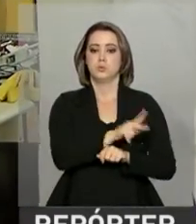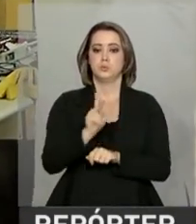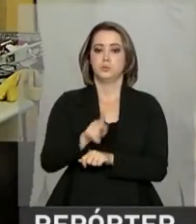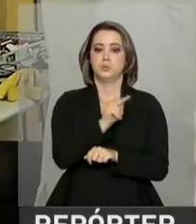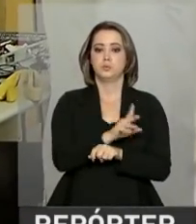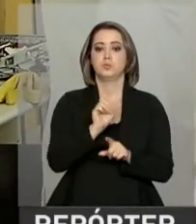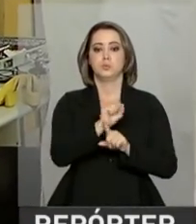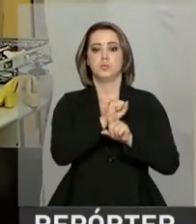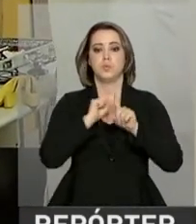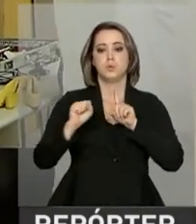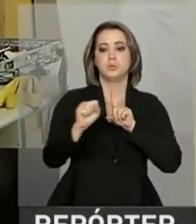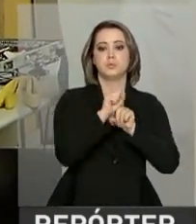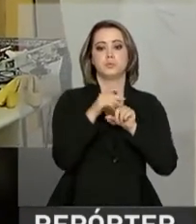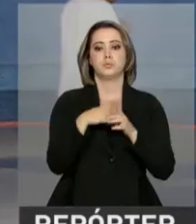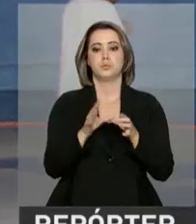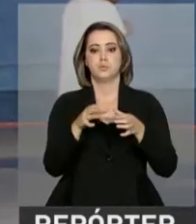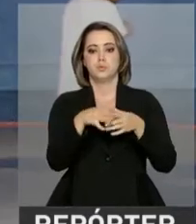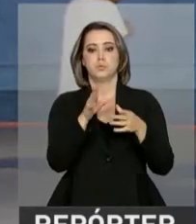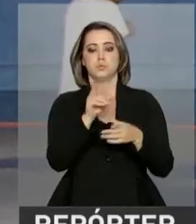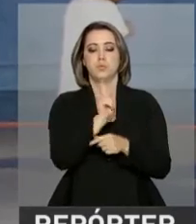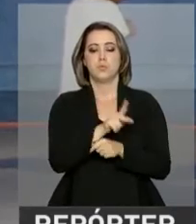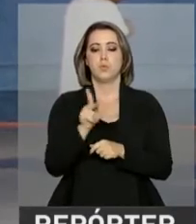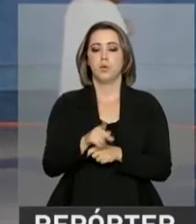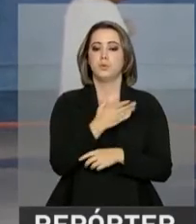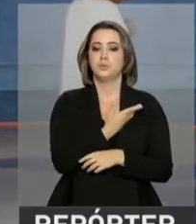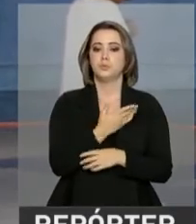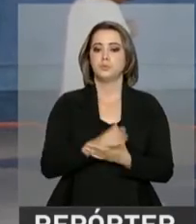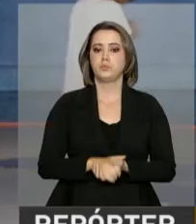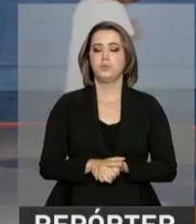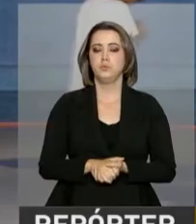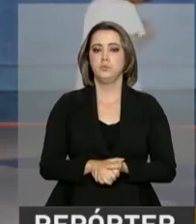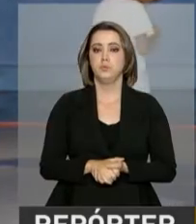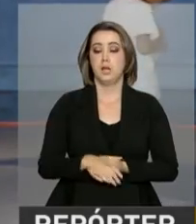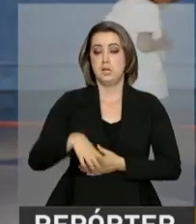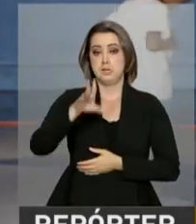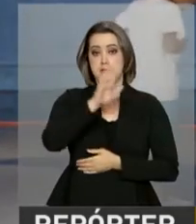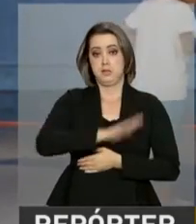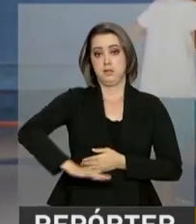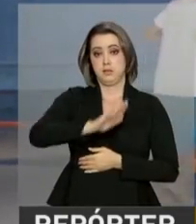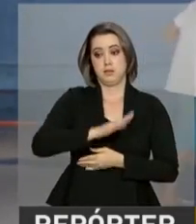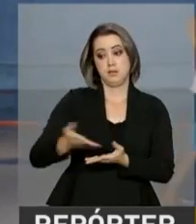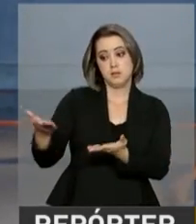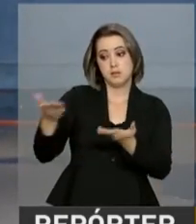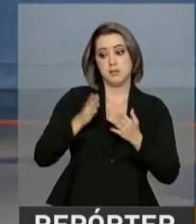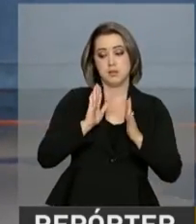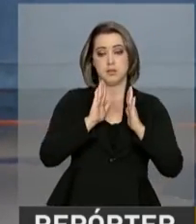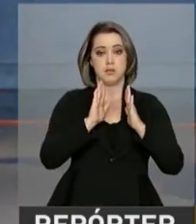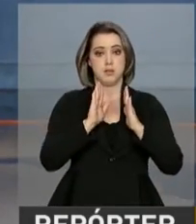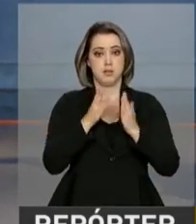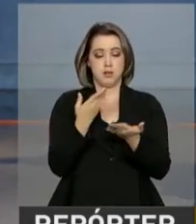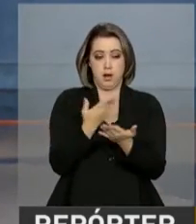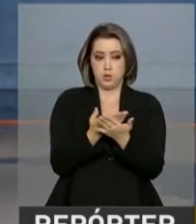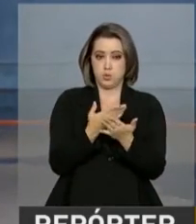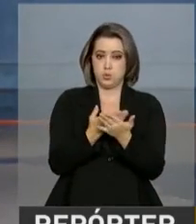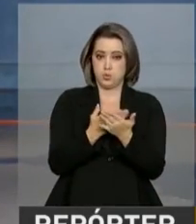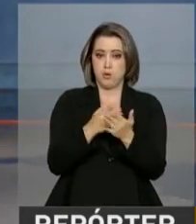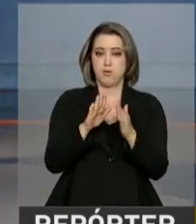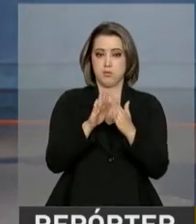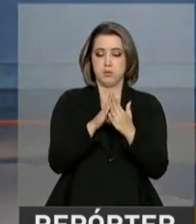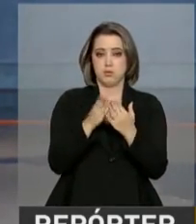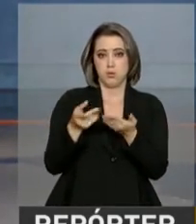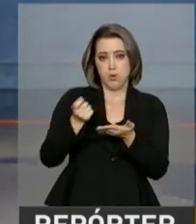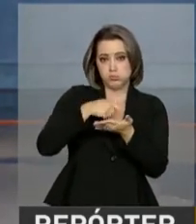sociais e educadores as crianças elas trazem as tarefas de casa ea gente tivesse apoio aqui né na alfabetização